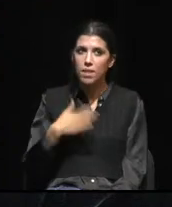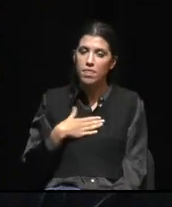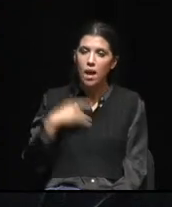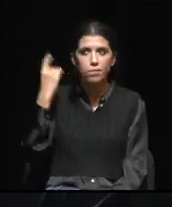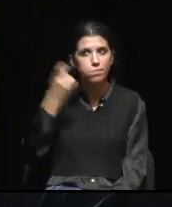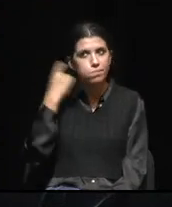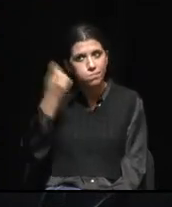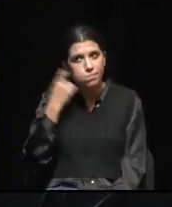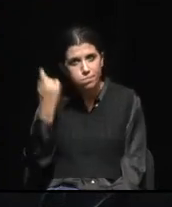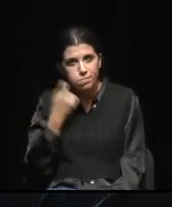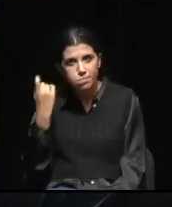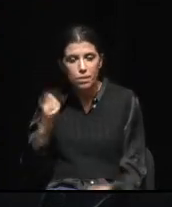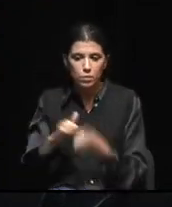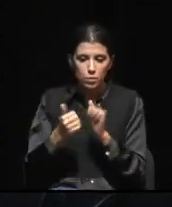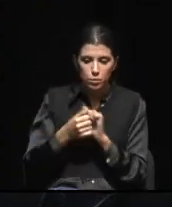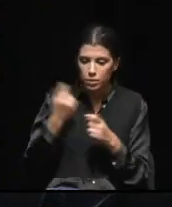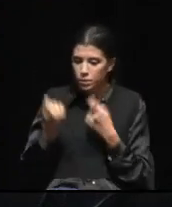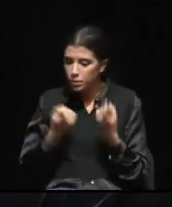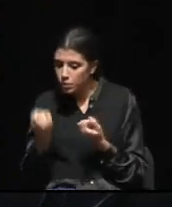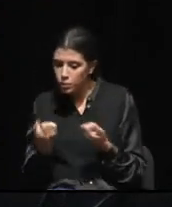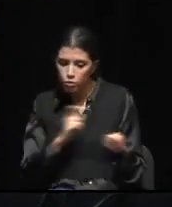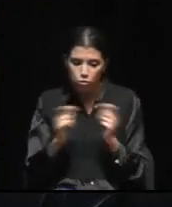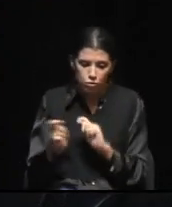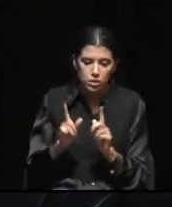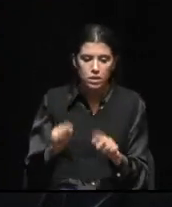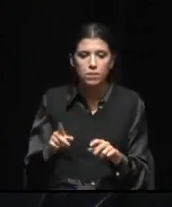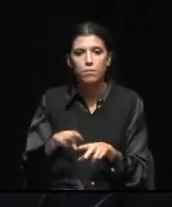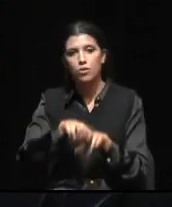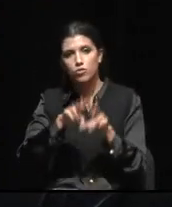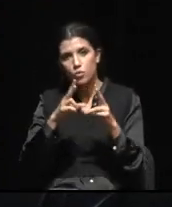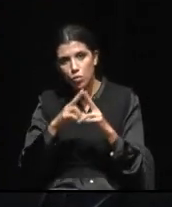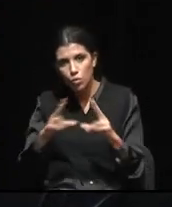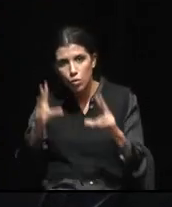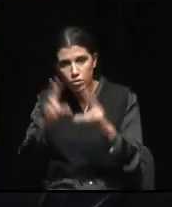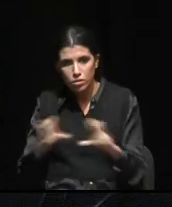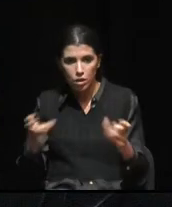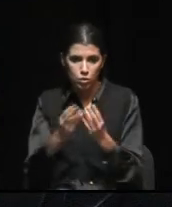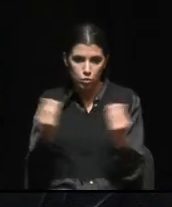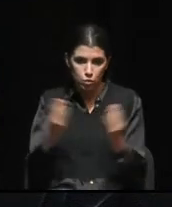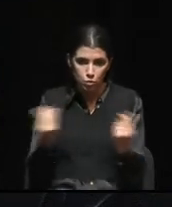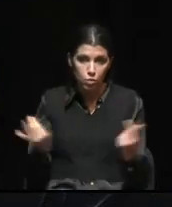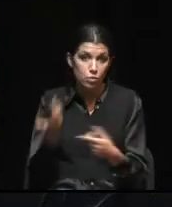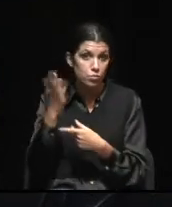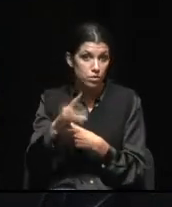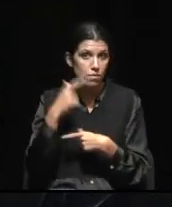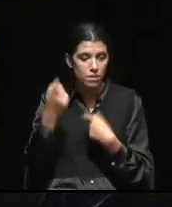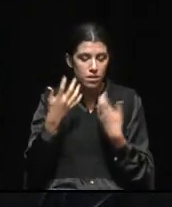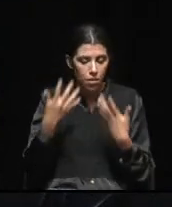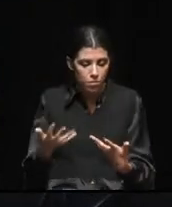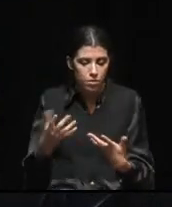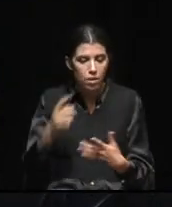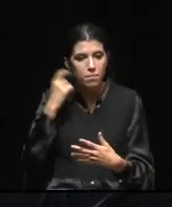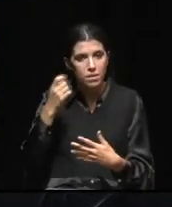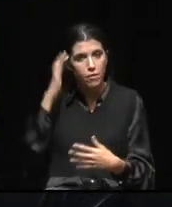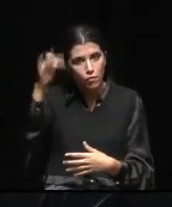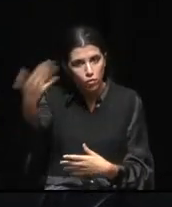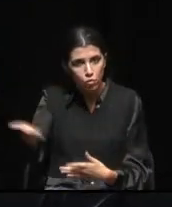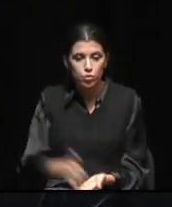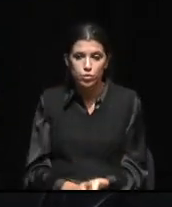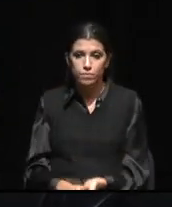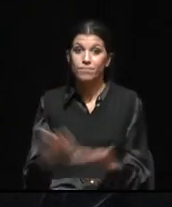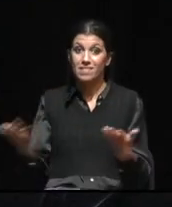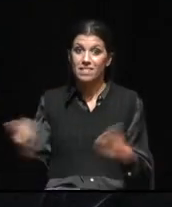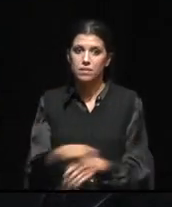para nos fazer refletir em problemas e em discuti-los e encontrar soluções neste caso pensar no presente e pensar no futuro